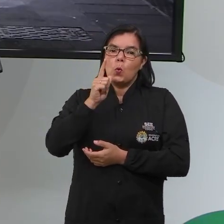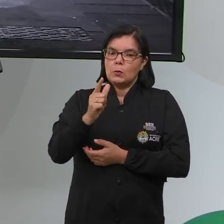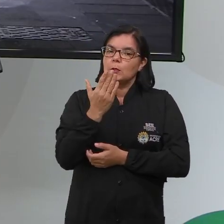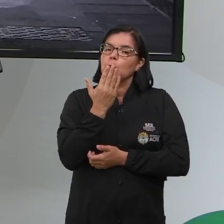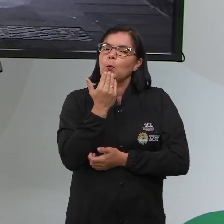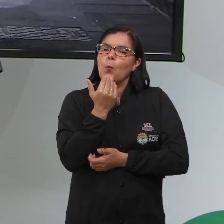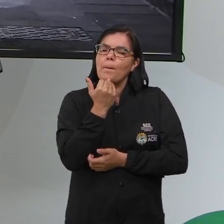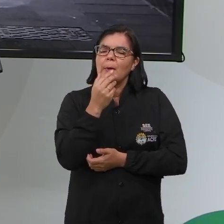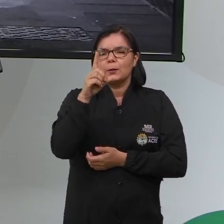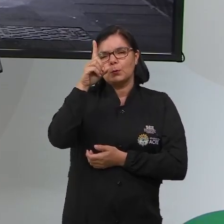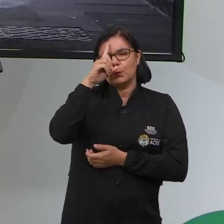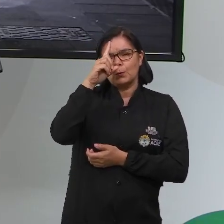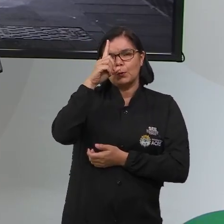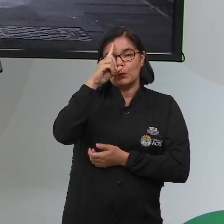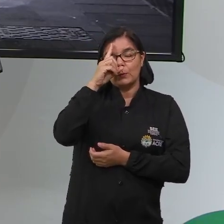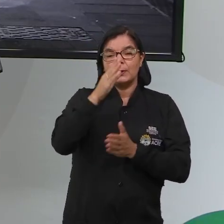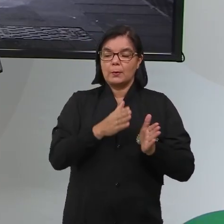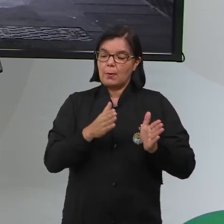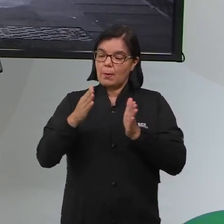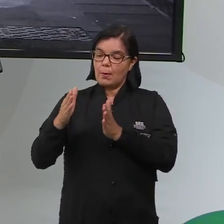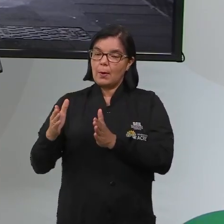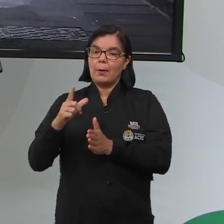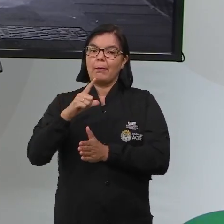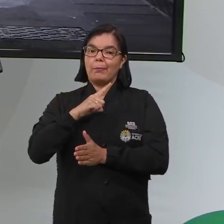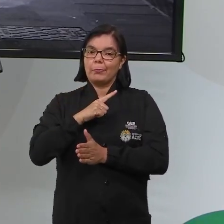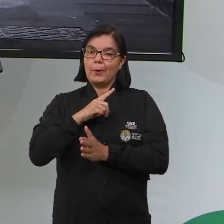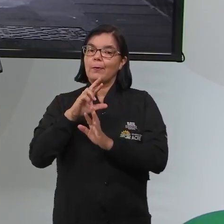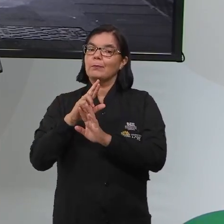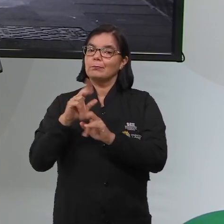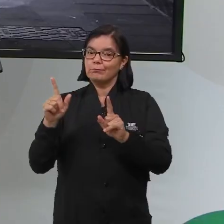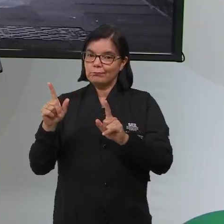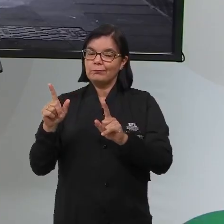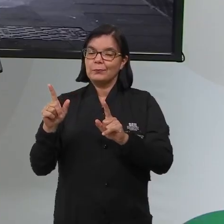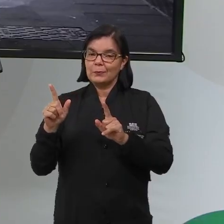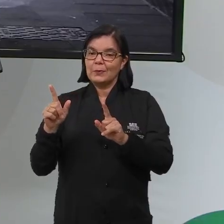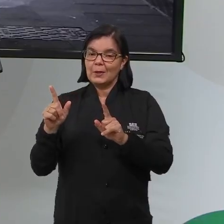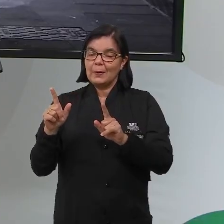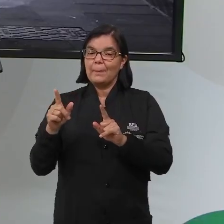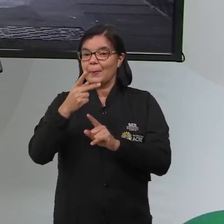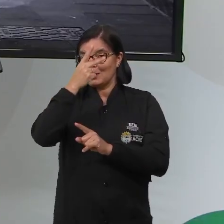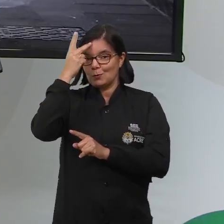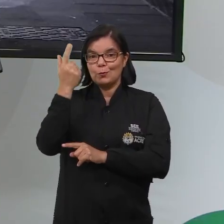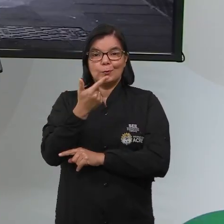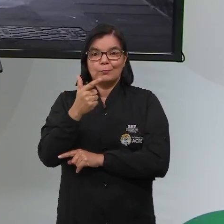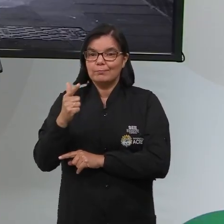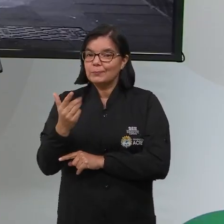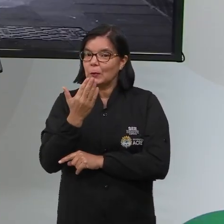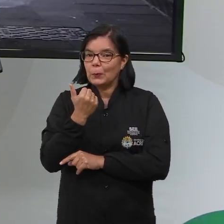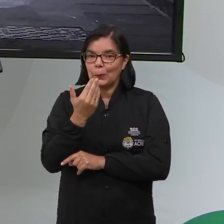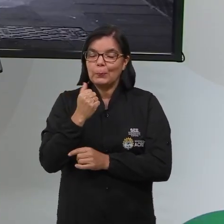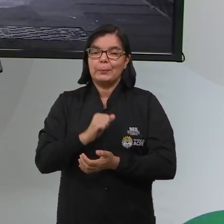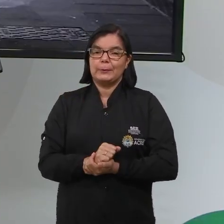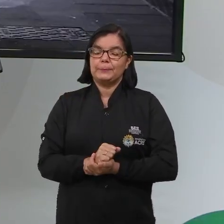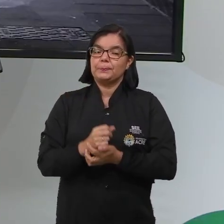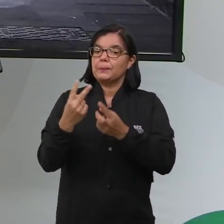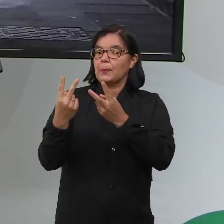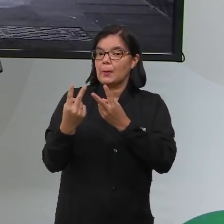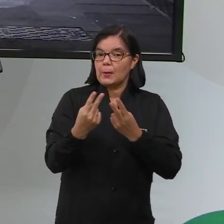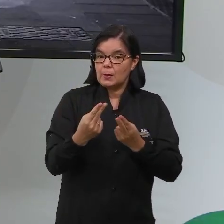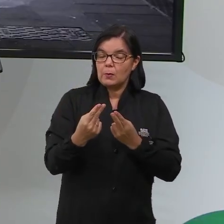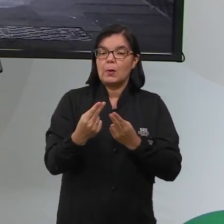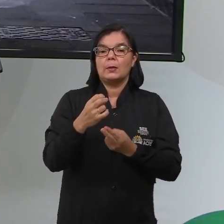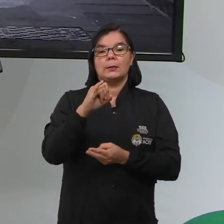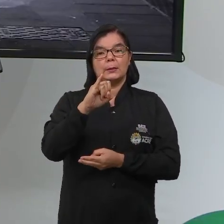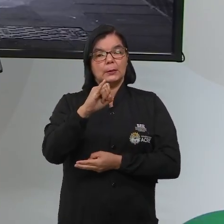alimentar todos os dias, a situação oposta, ela também vai existir. Da mesma forma que